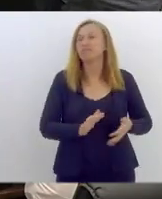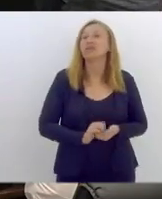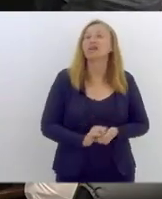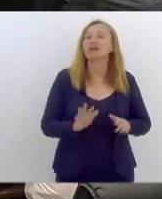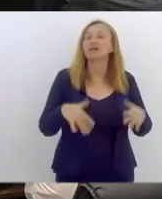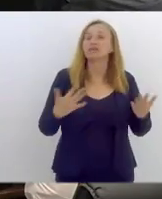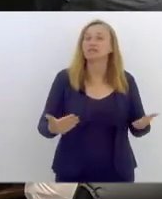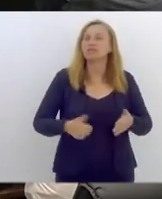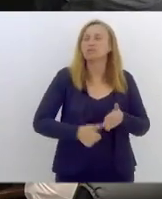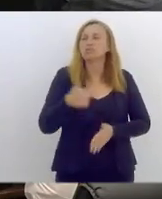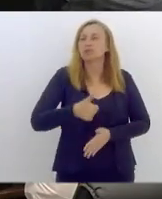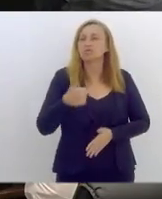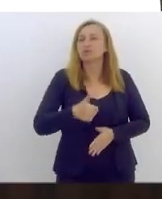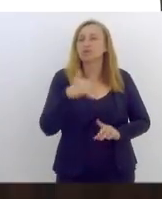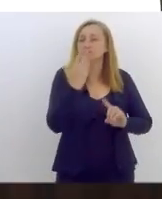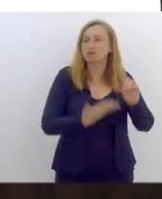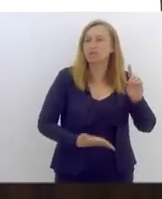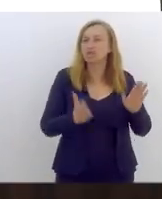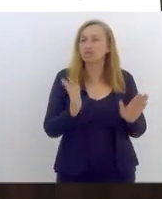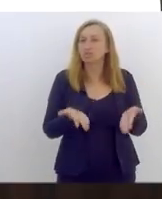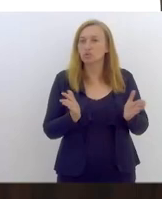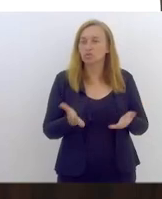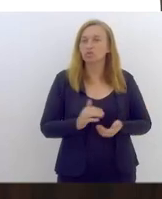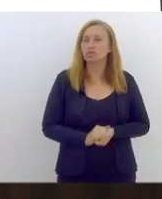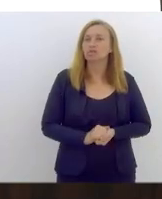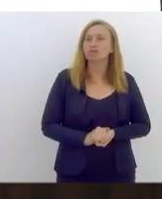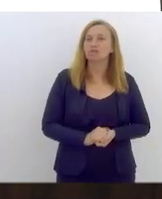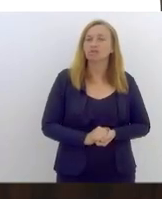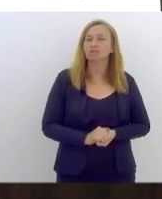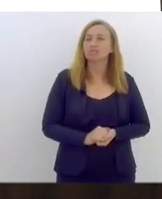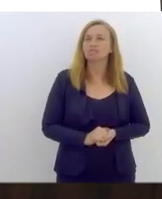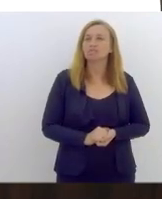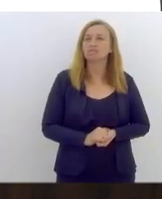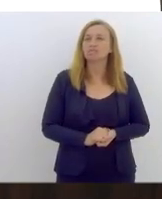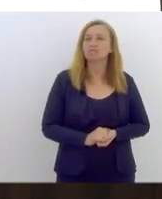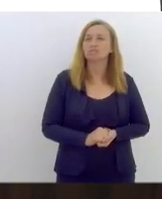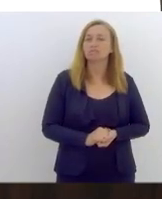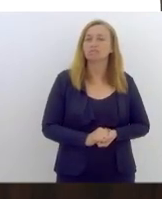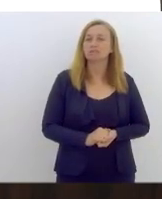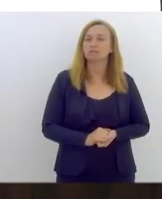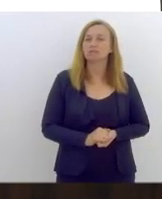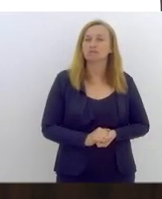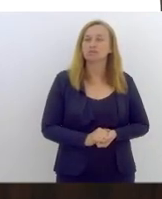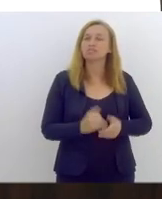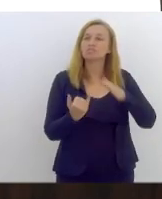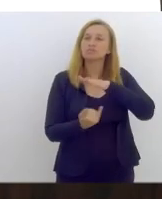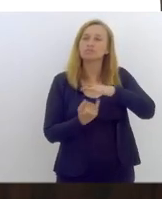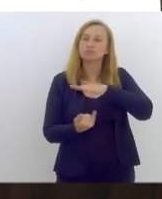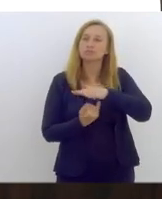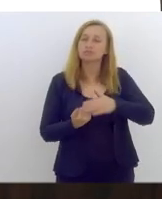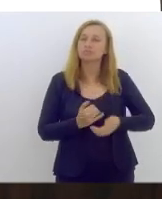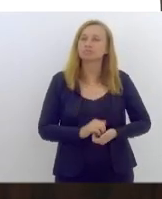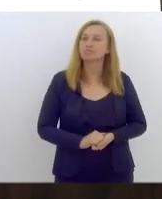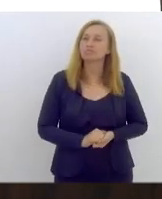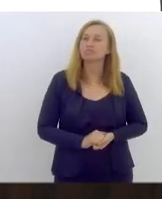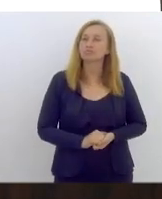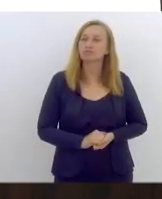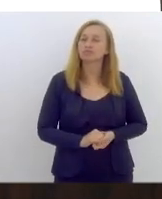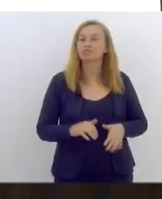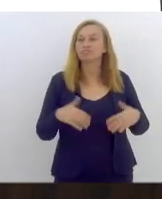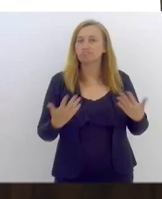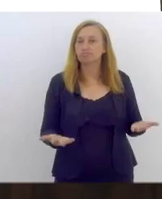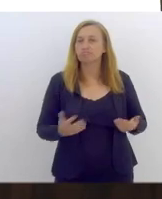no nosso primeiro bloco de homenagens, a gente optou pelas homenagens às instituições.